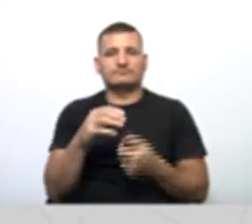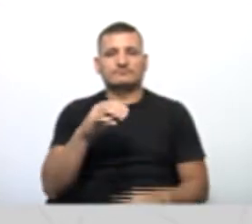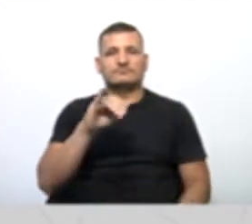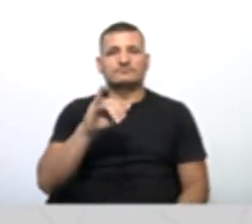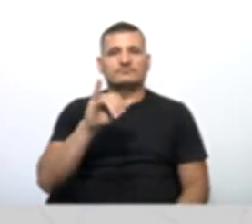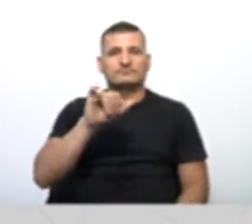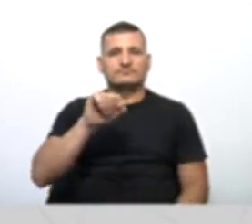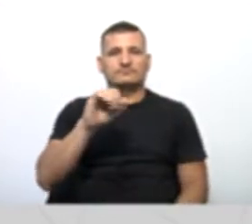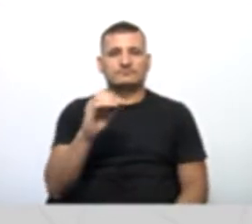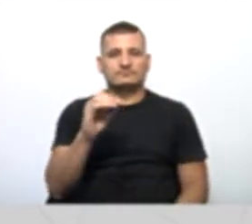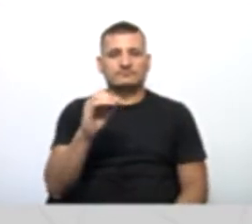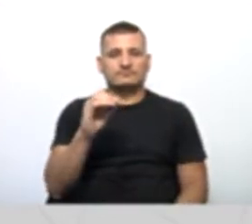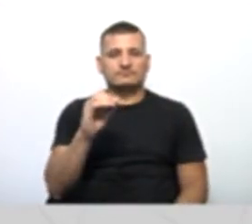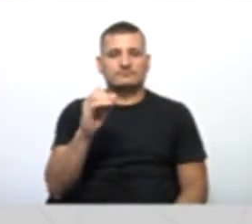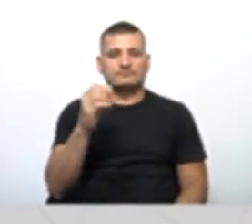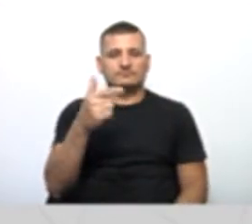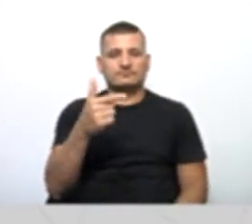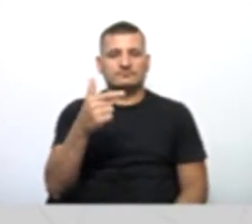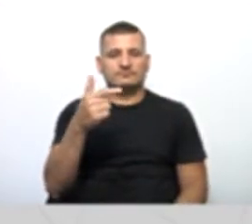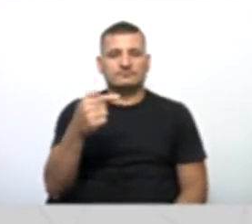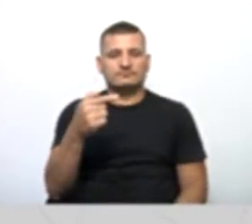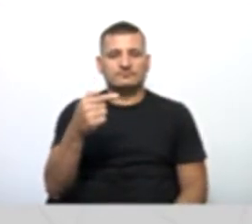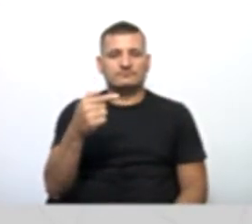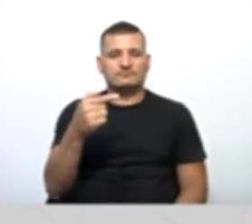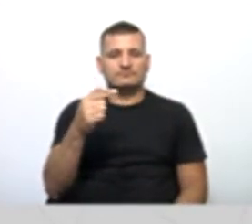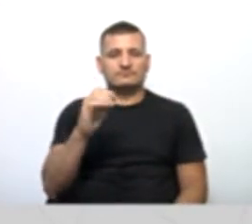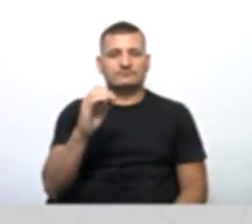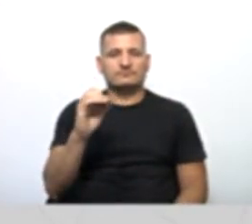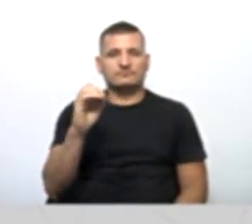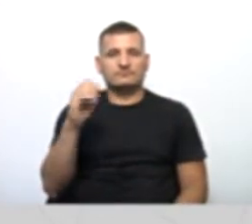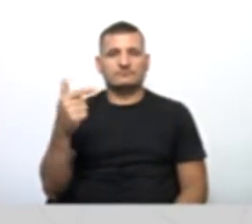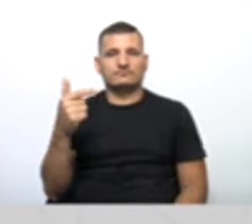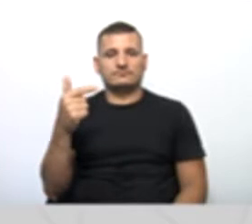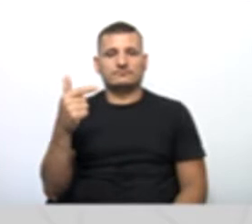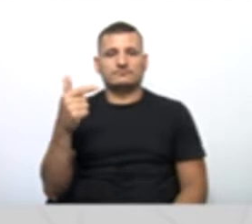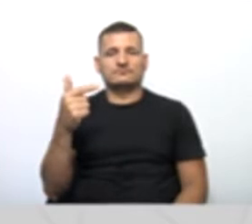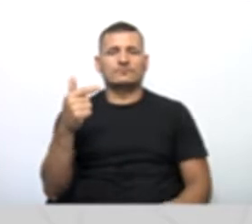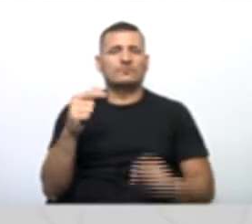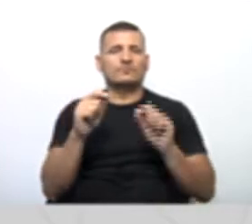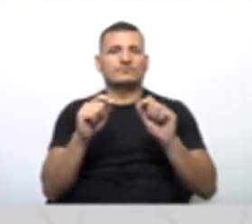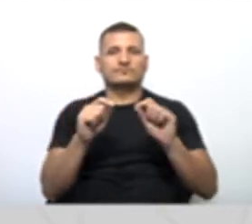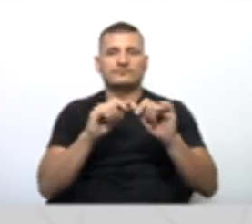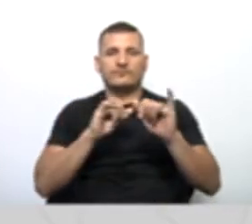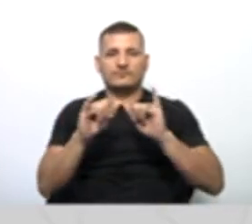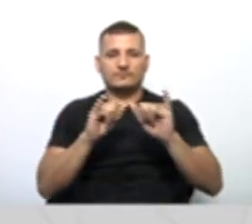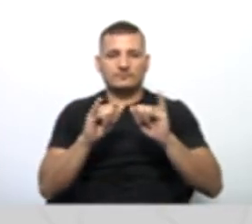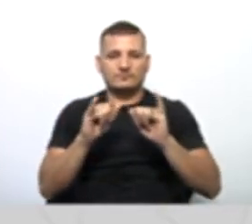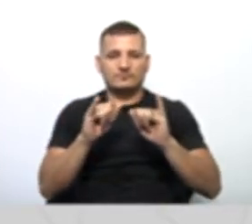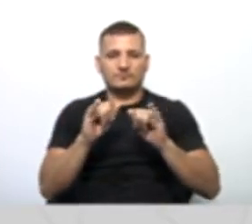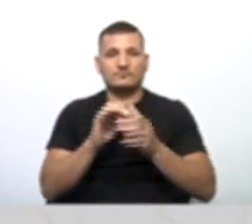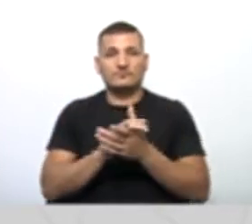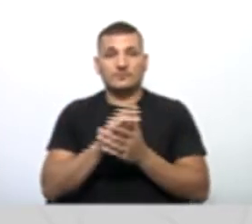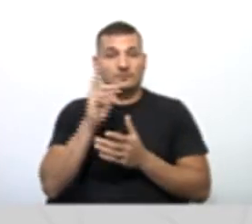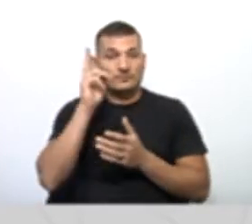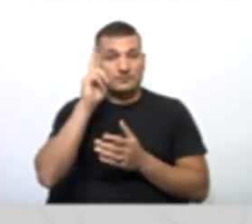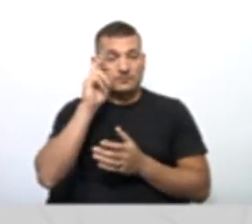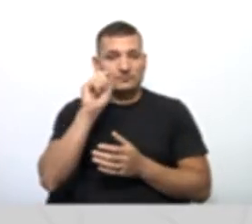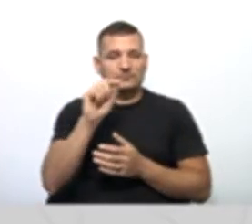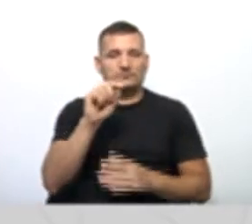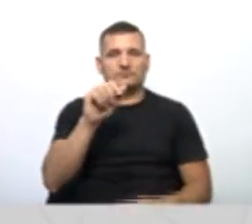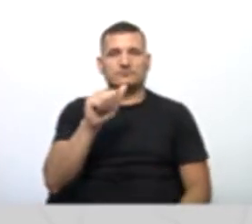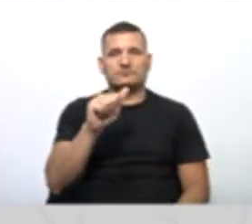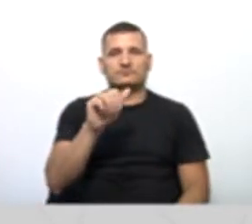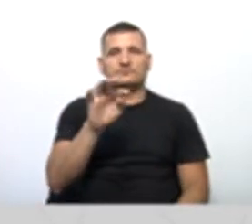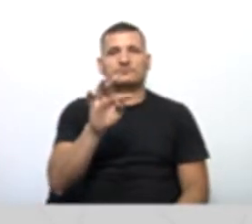27.002, o que é informação? Como qualquer outro ativo, então lembra-se dessa palavrinha, é um ativo de